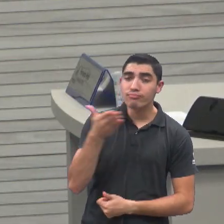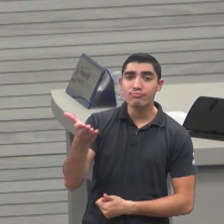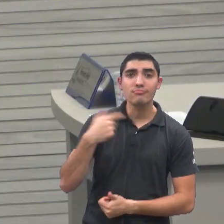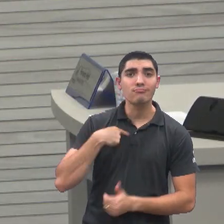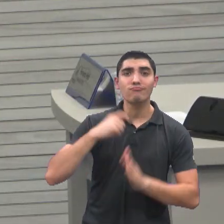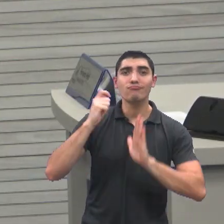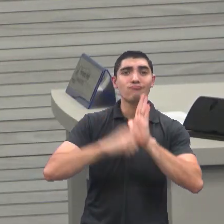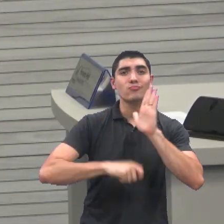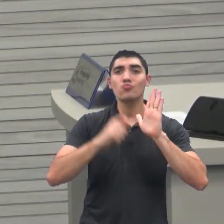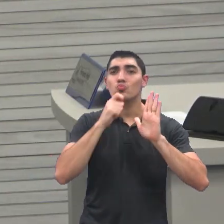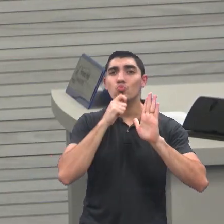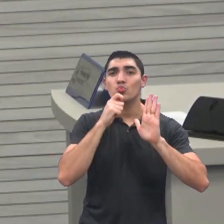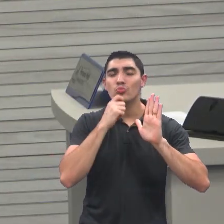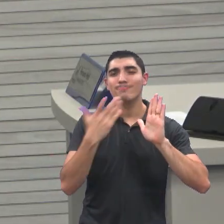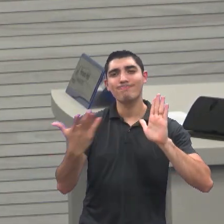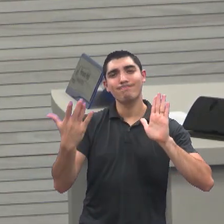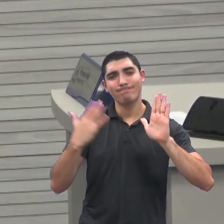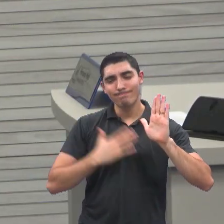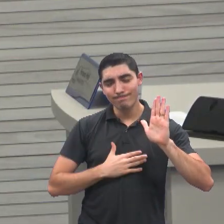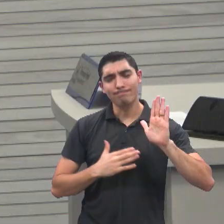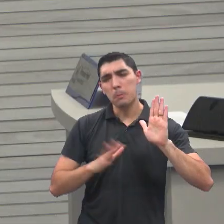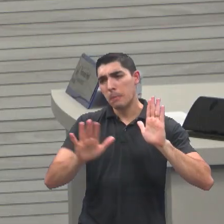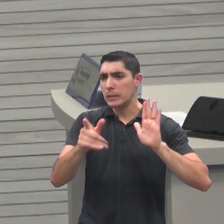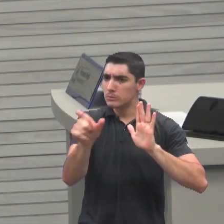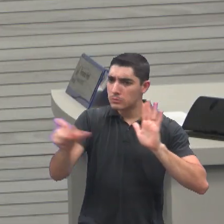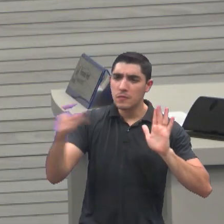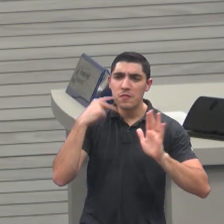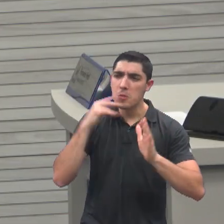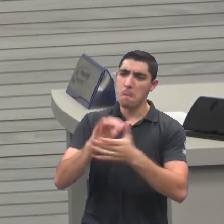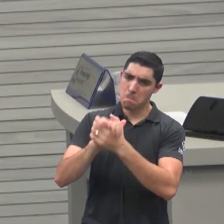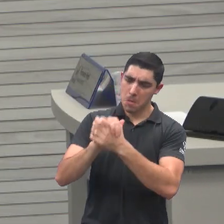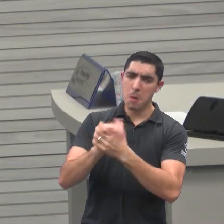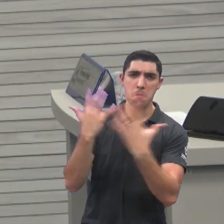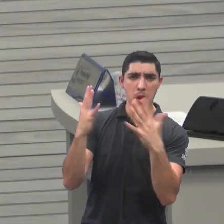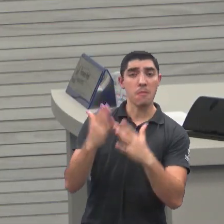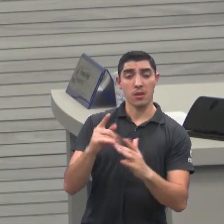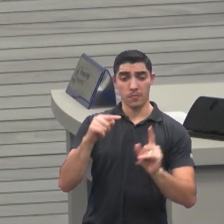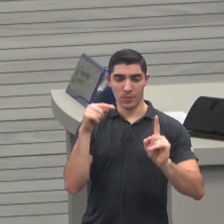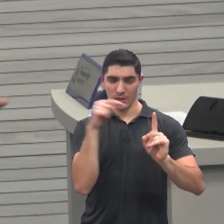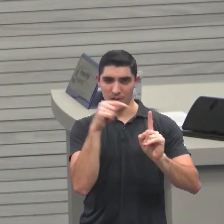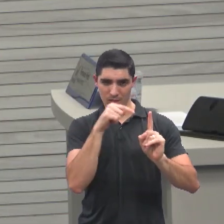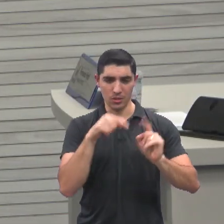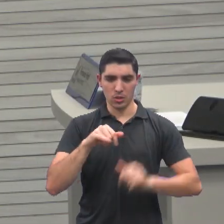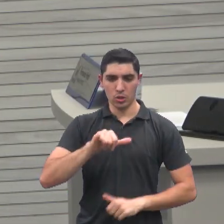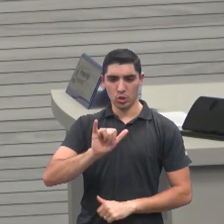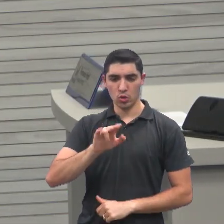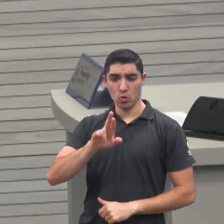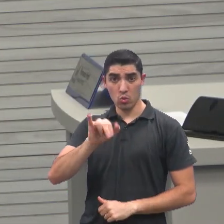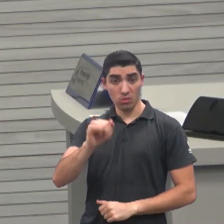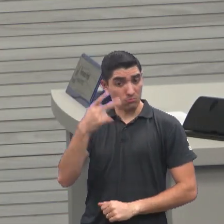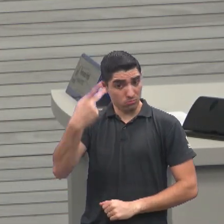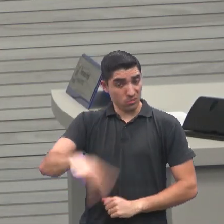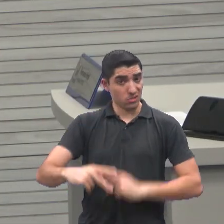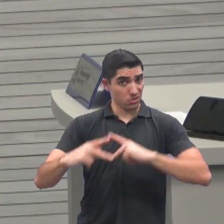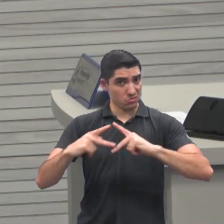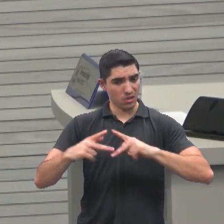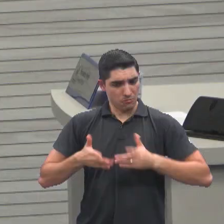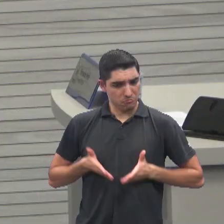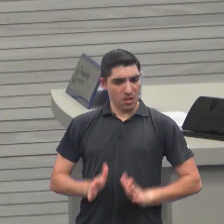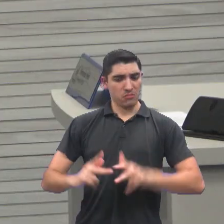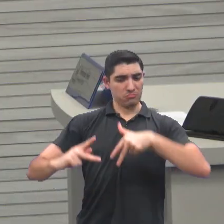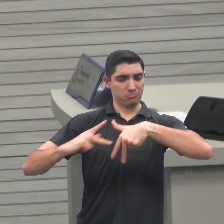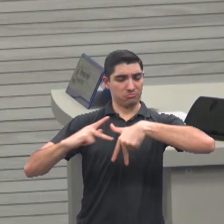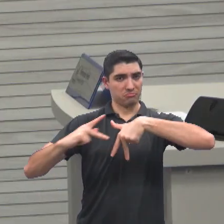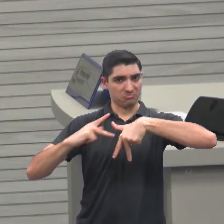mas quero aqui cumprimentar os vereadores. O Yuri é joseense, senão ele já teria título de cidadão por aquilo que ele faz pela